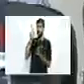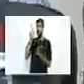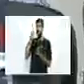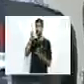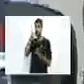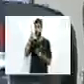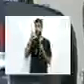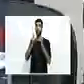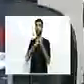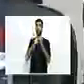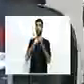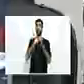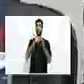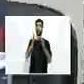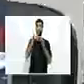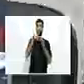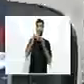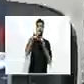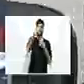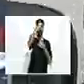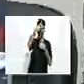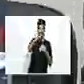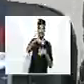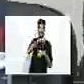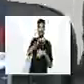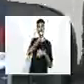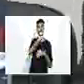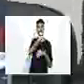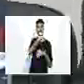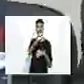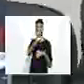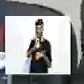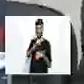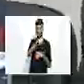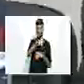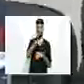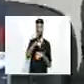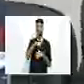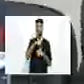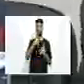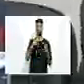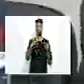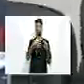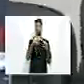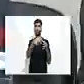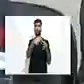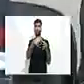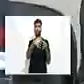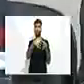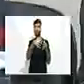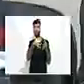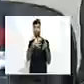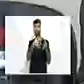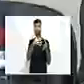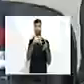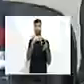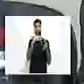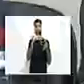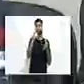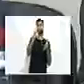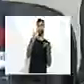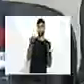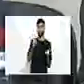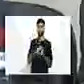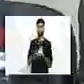da prefeitura no saai era era era era uma turma bem né do que tá a hoje aí